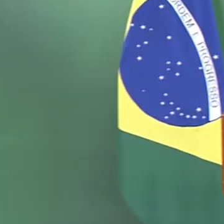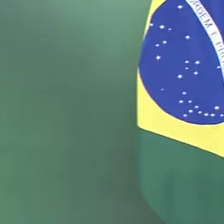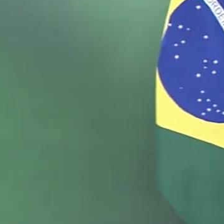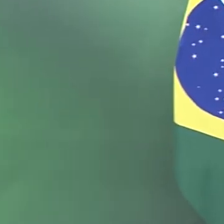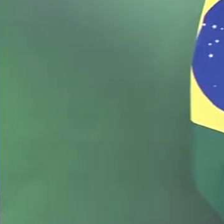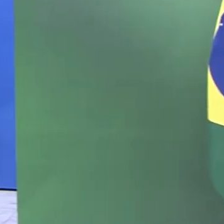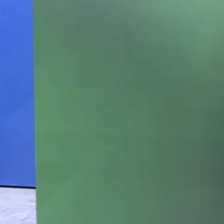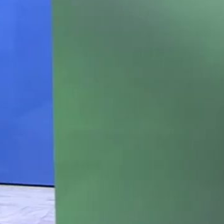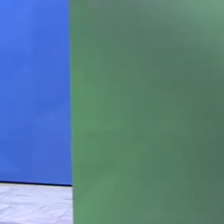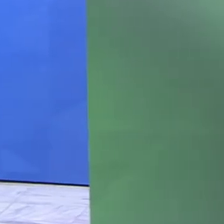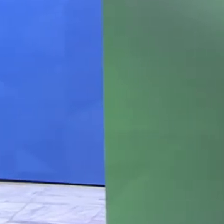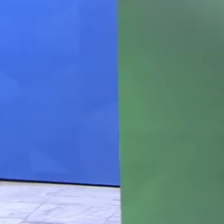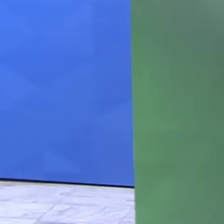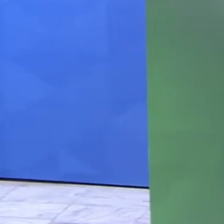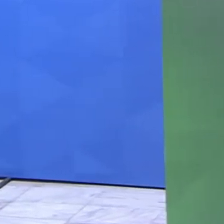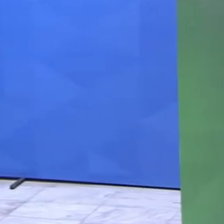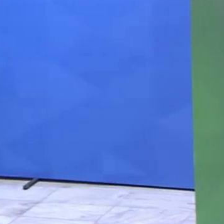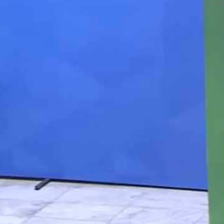Tchau,